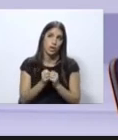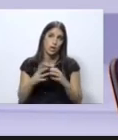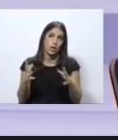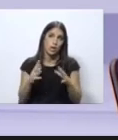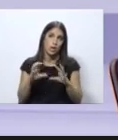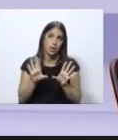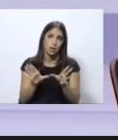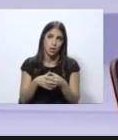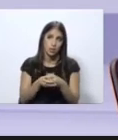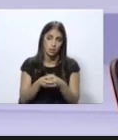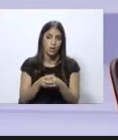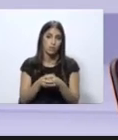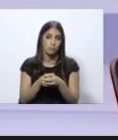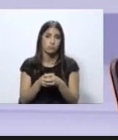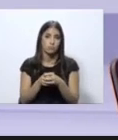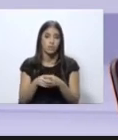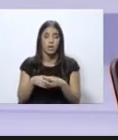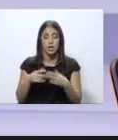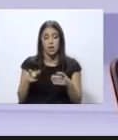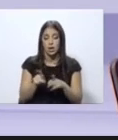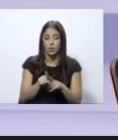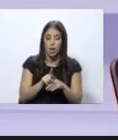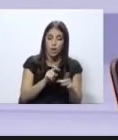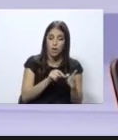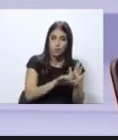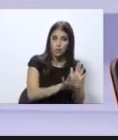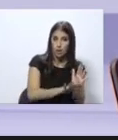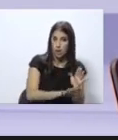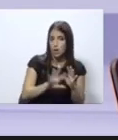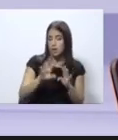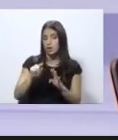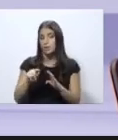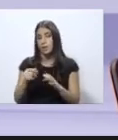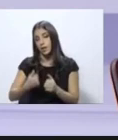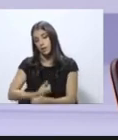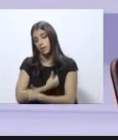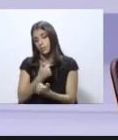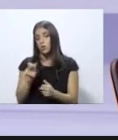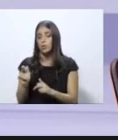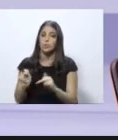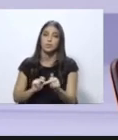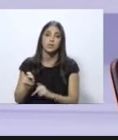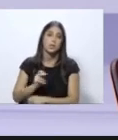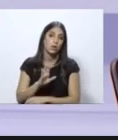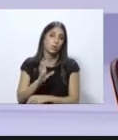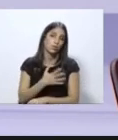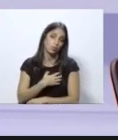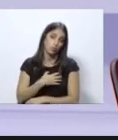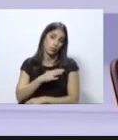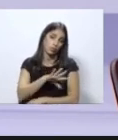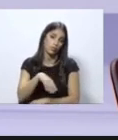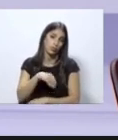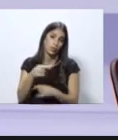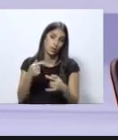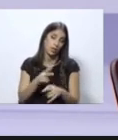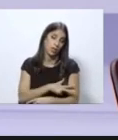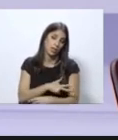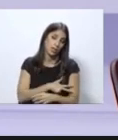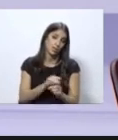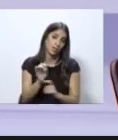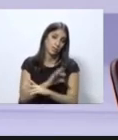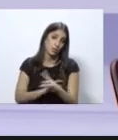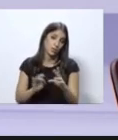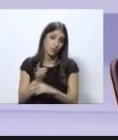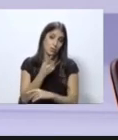os seus objetivos, tanto nas competições internas como na melhor competição de clubes do mundo, que é a Liga dos Campeões, onde mais uma